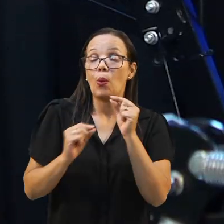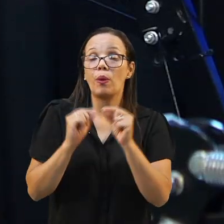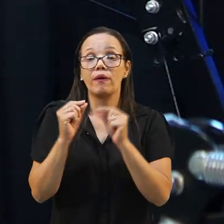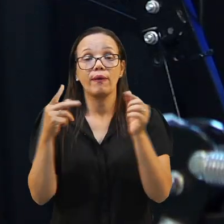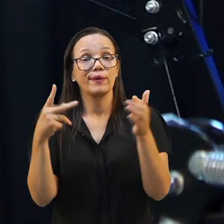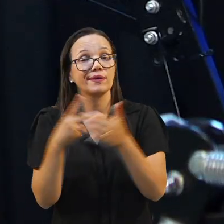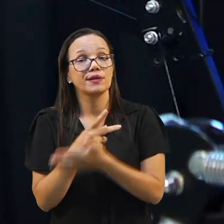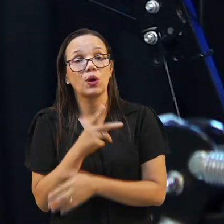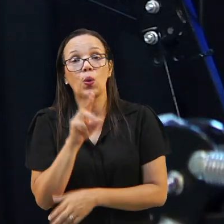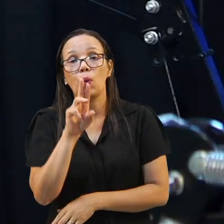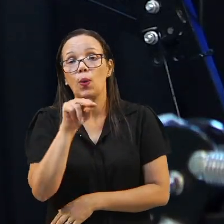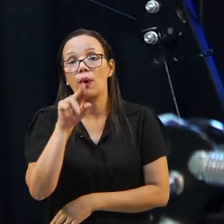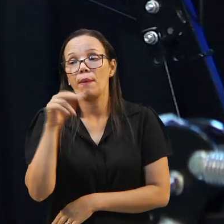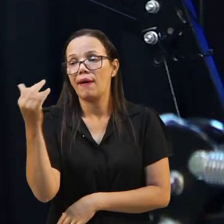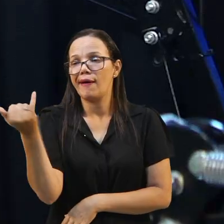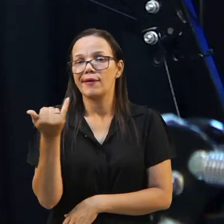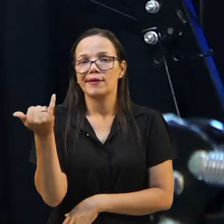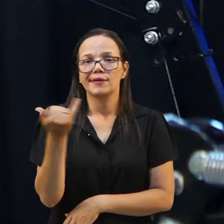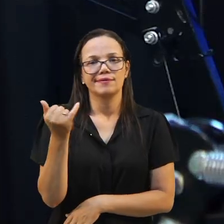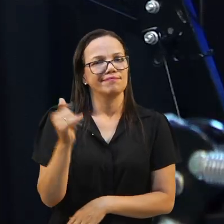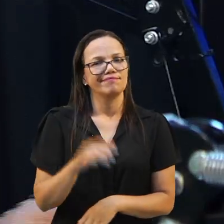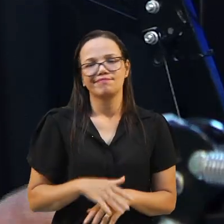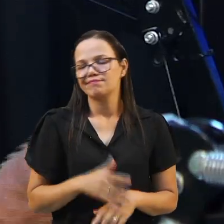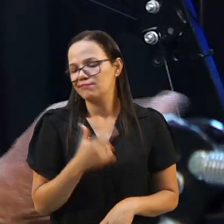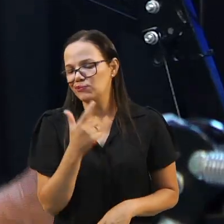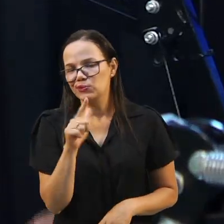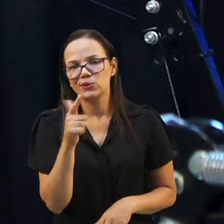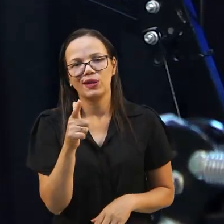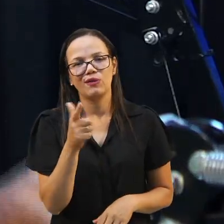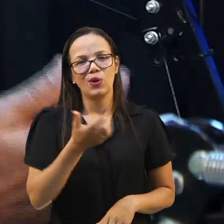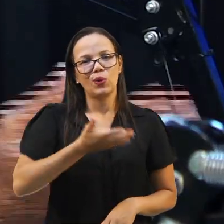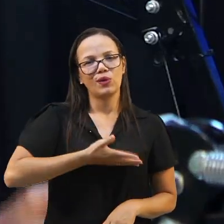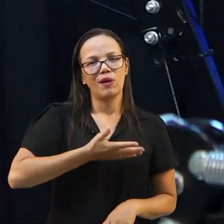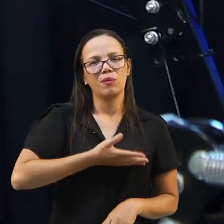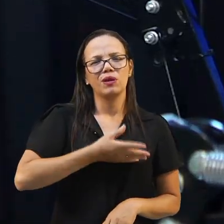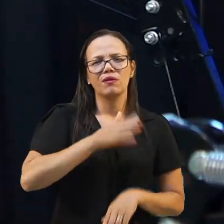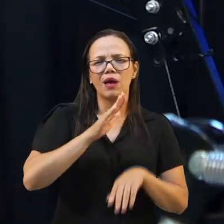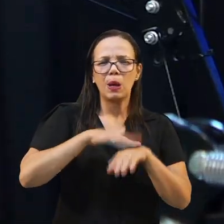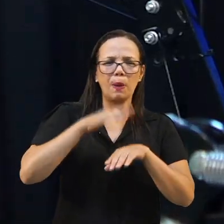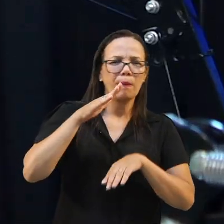mais notícia, né, daqueles colegas que eram os mais